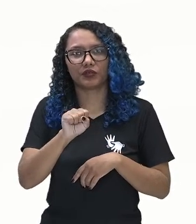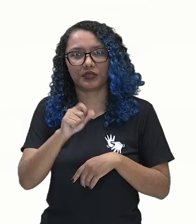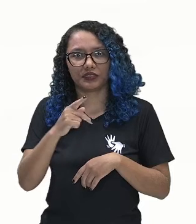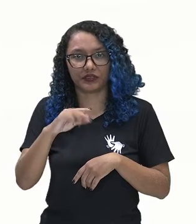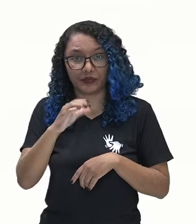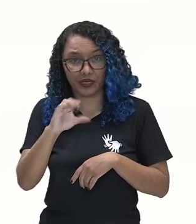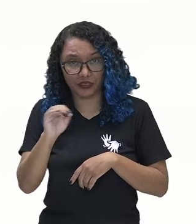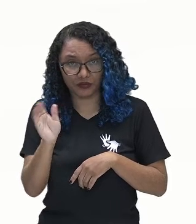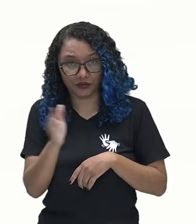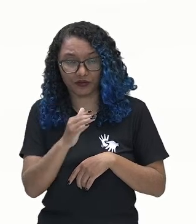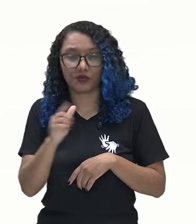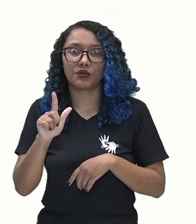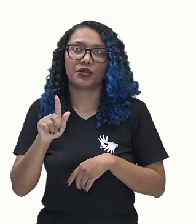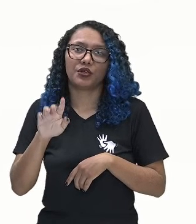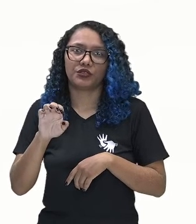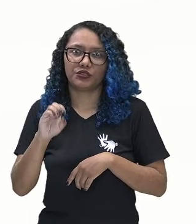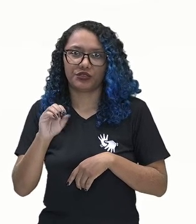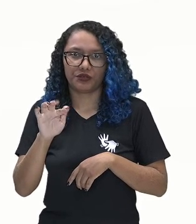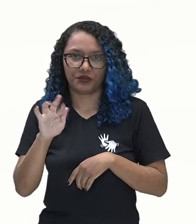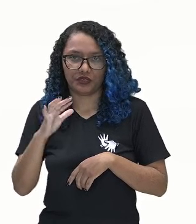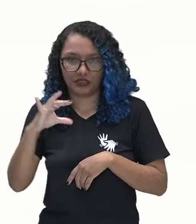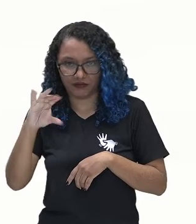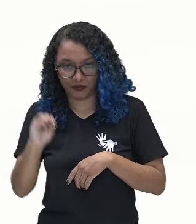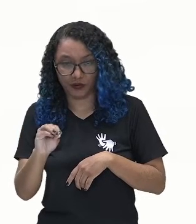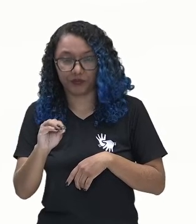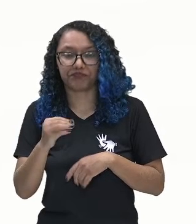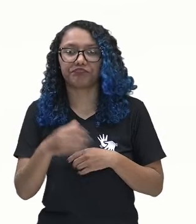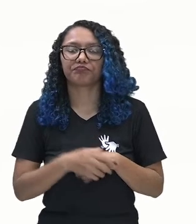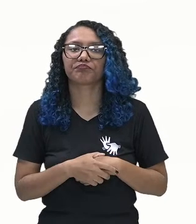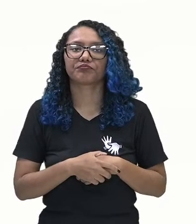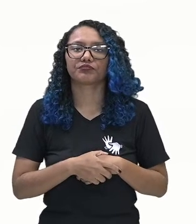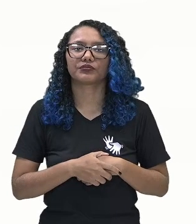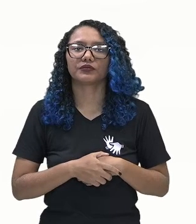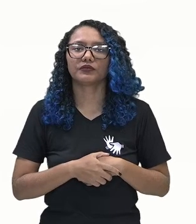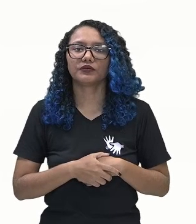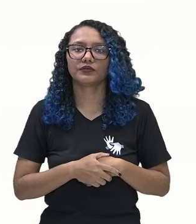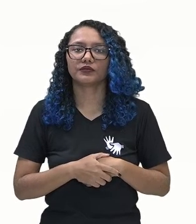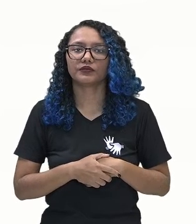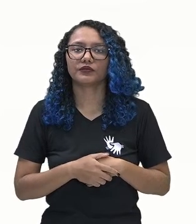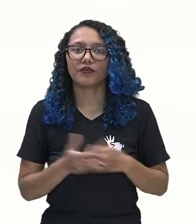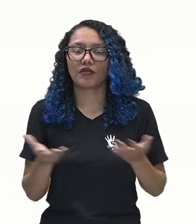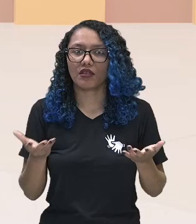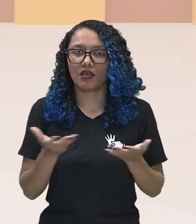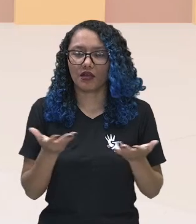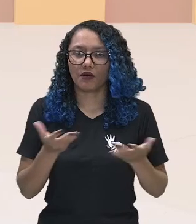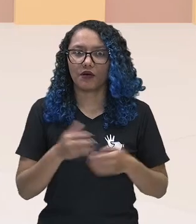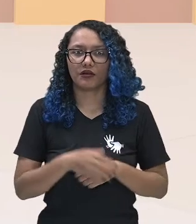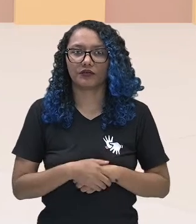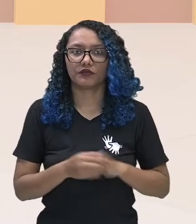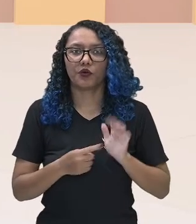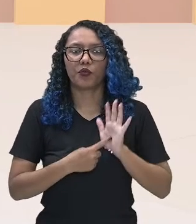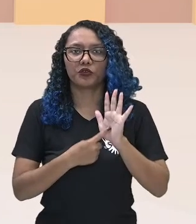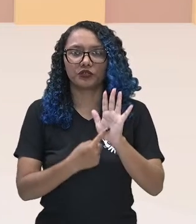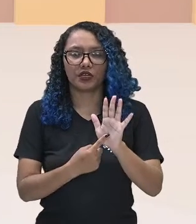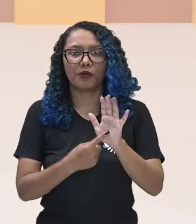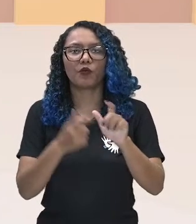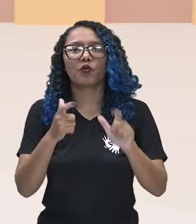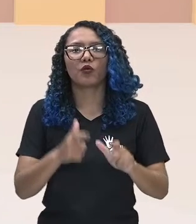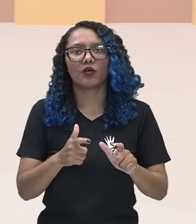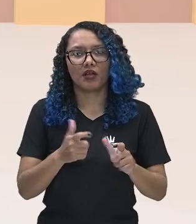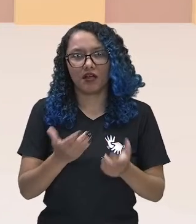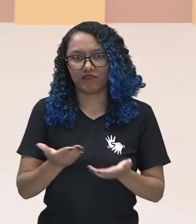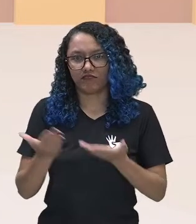espaço geográfico. E aí eu trouxe para vocês, olha, uma imagem, né, de um lugar que foi